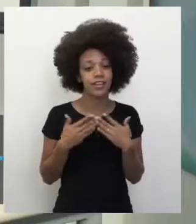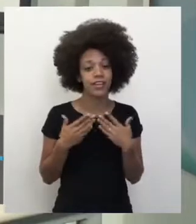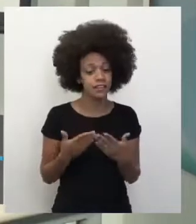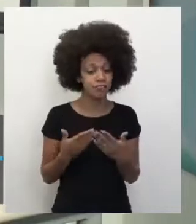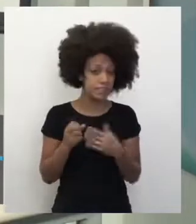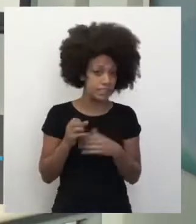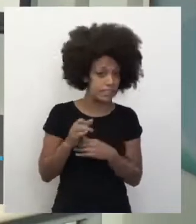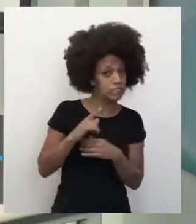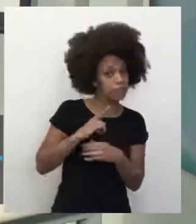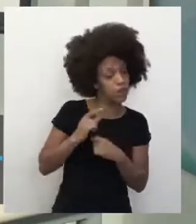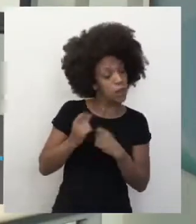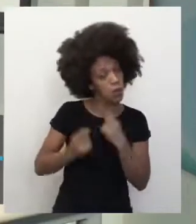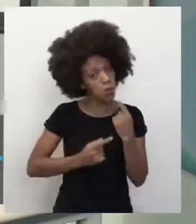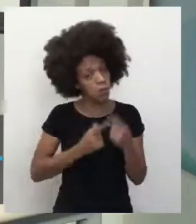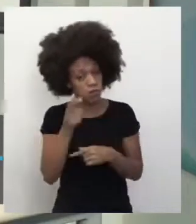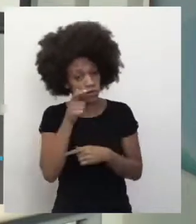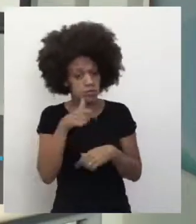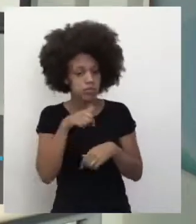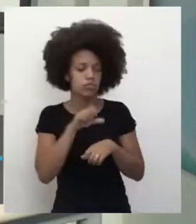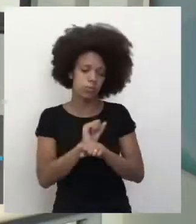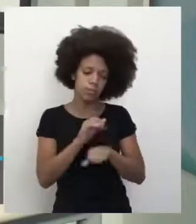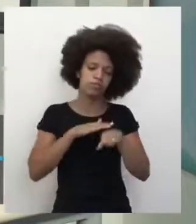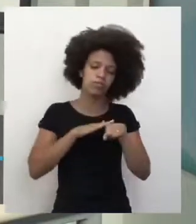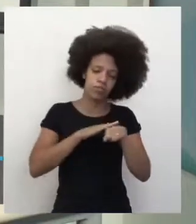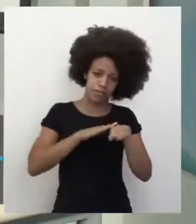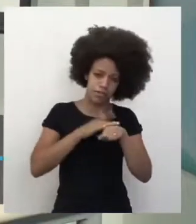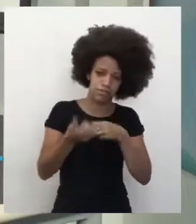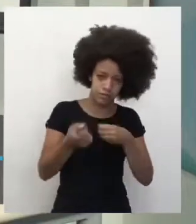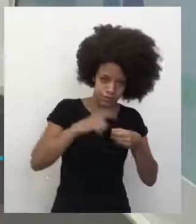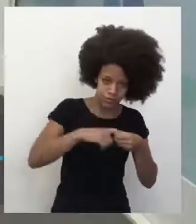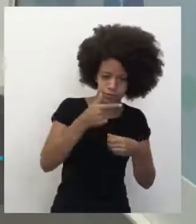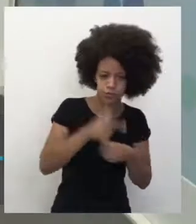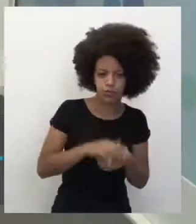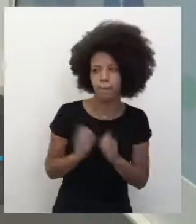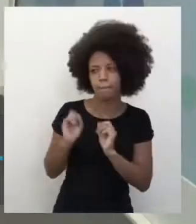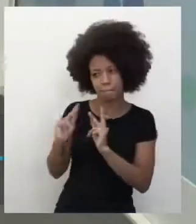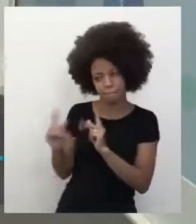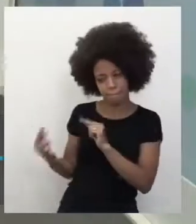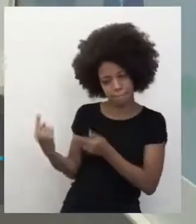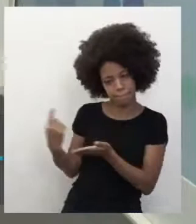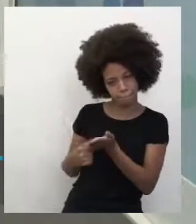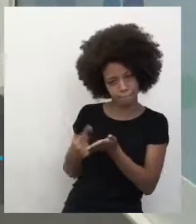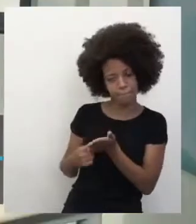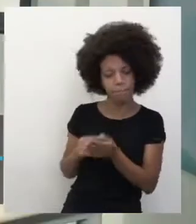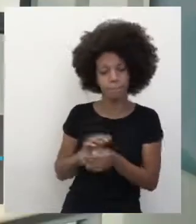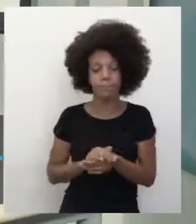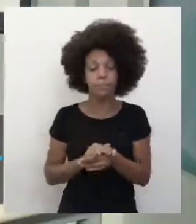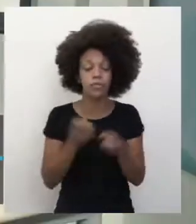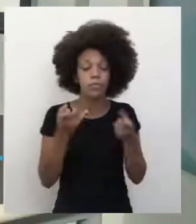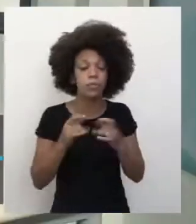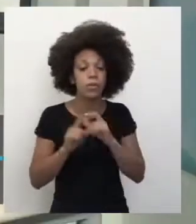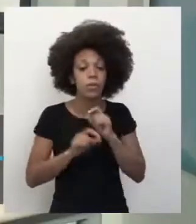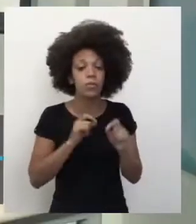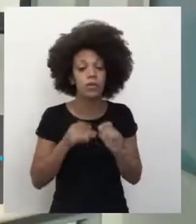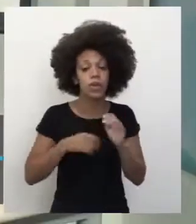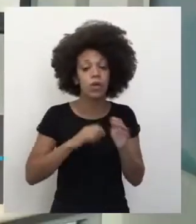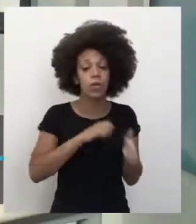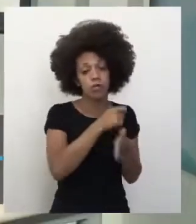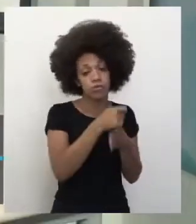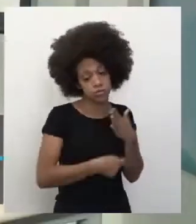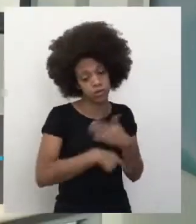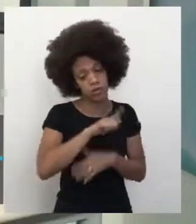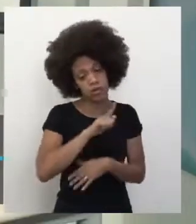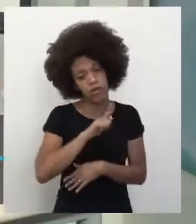coisa interessante aí, pode parar a aula que a gente comenta. Pode deixar, deixa comigo aqui, tô de olho. Beleza. Vamos falar um pouquinho sobre o artista Gaudí. Eu sei